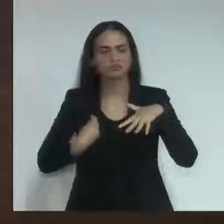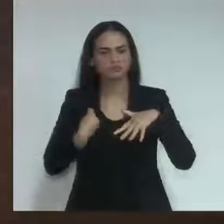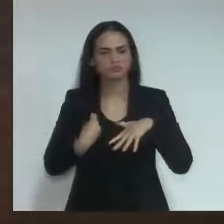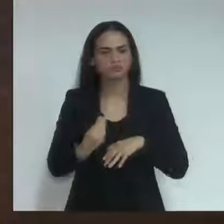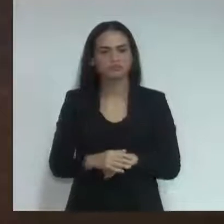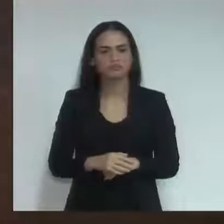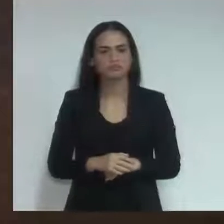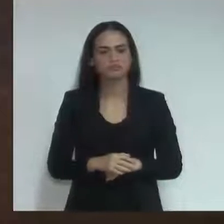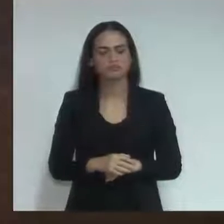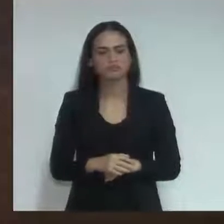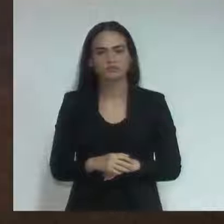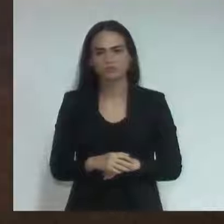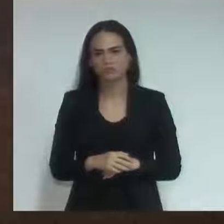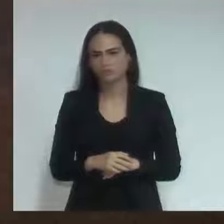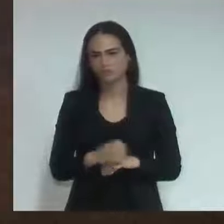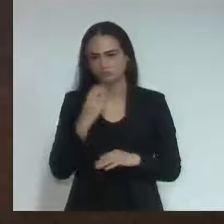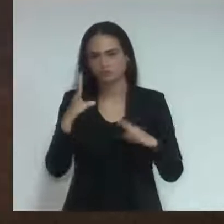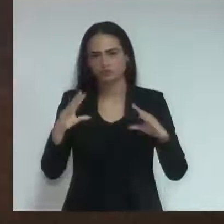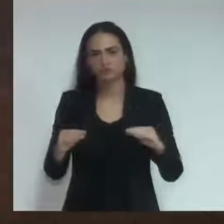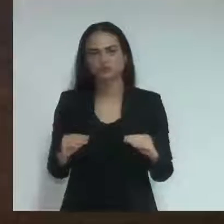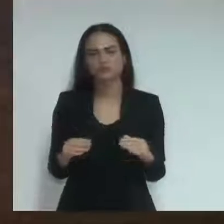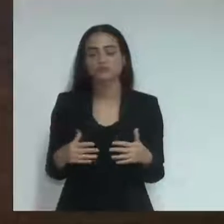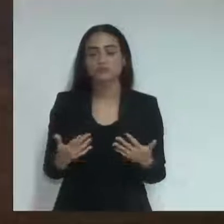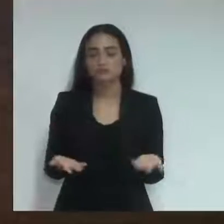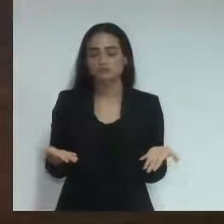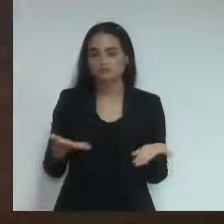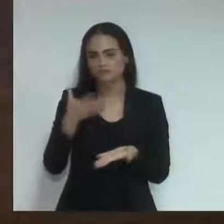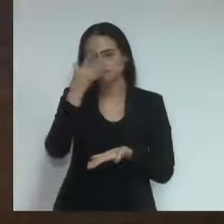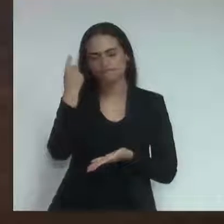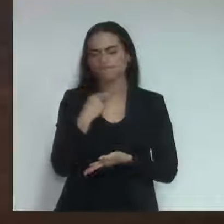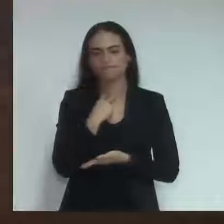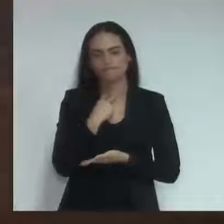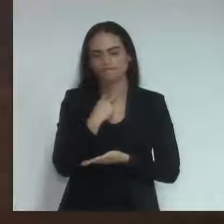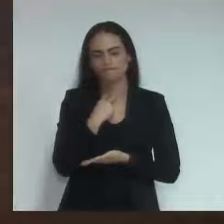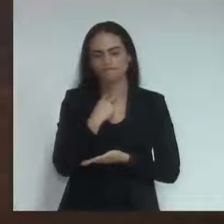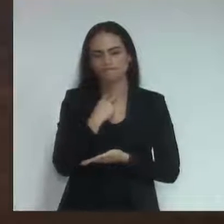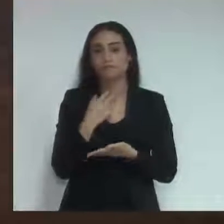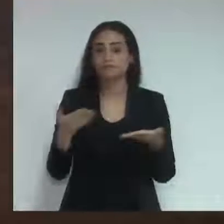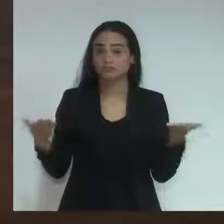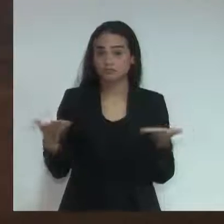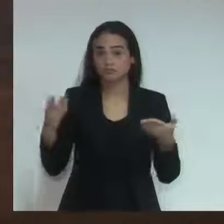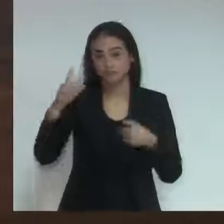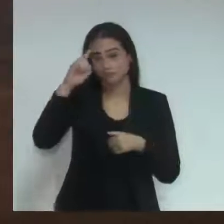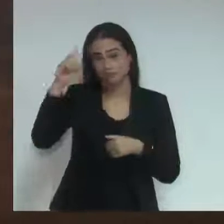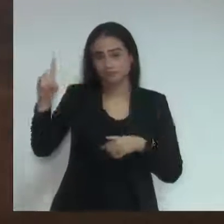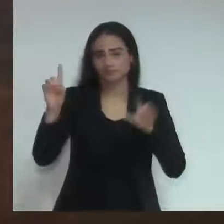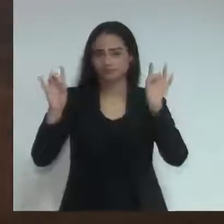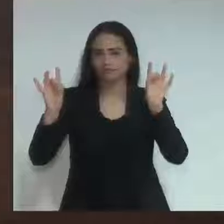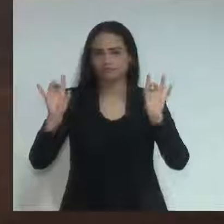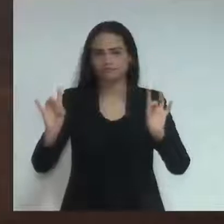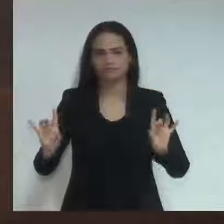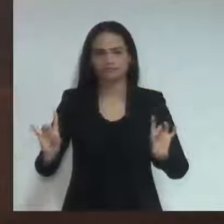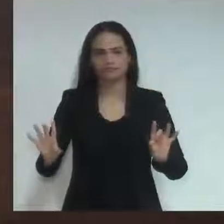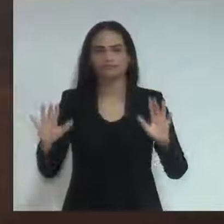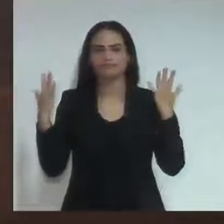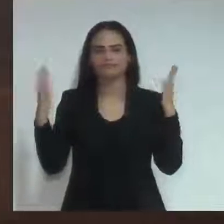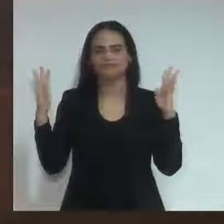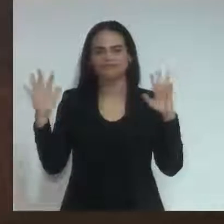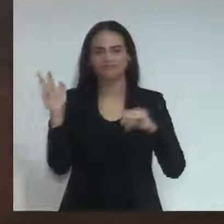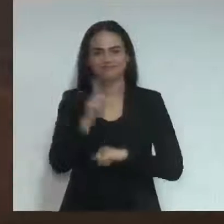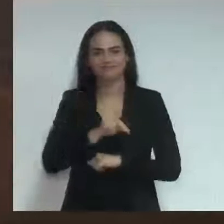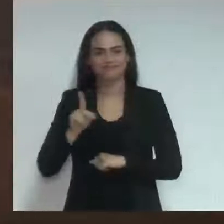Não podíamos esquecer, hoje se comemora o Dia do